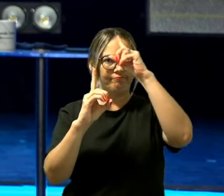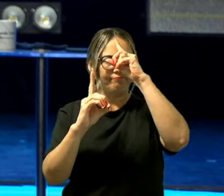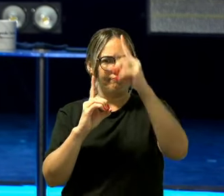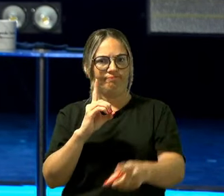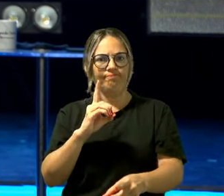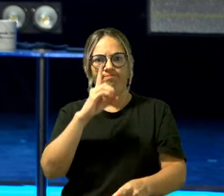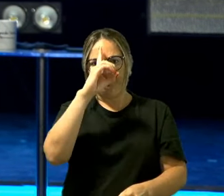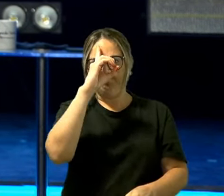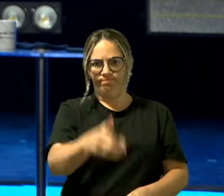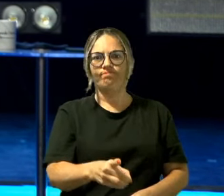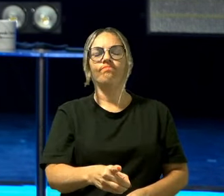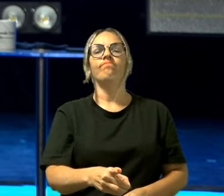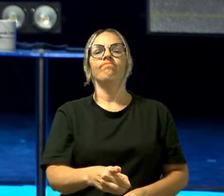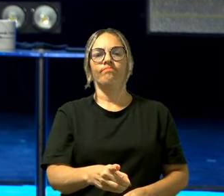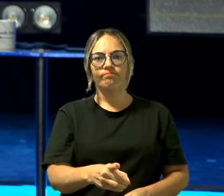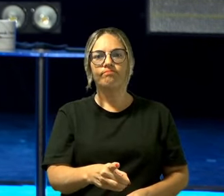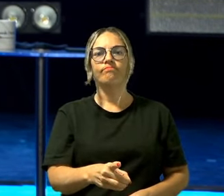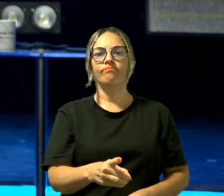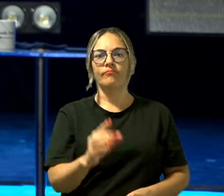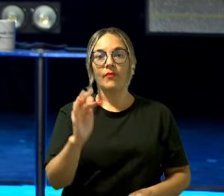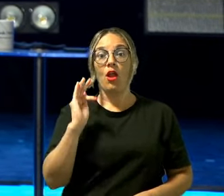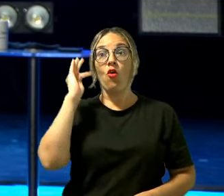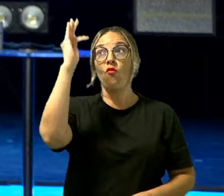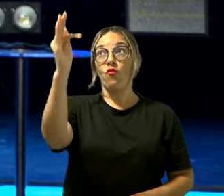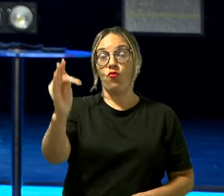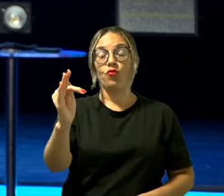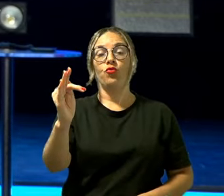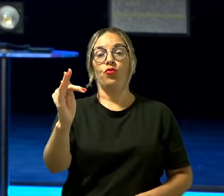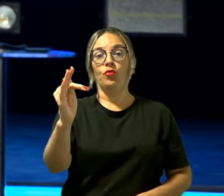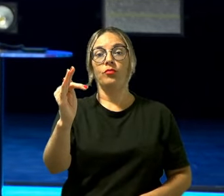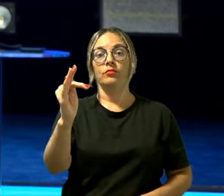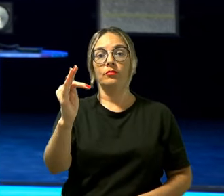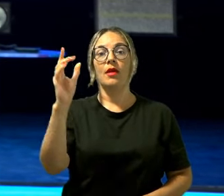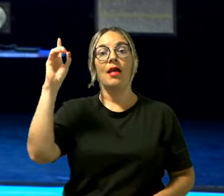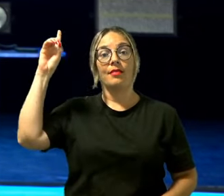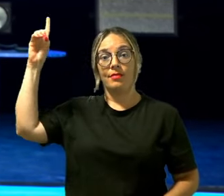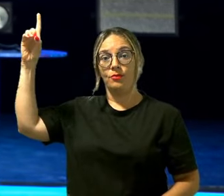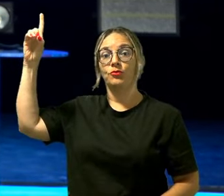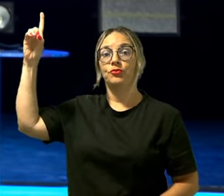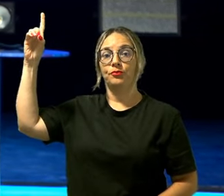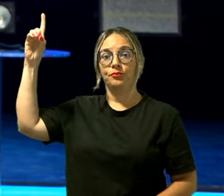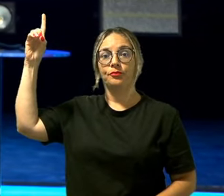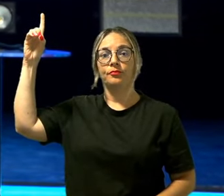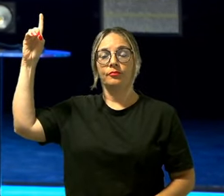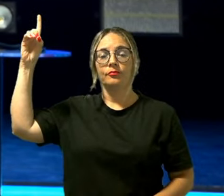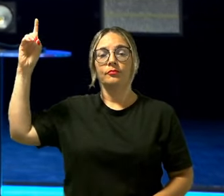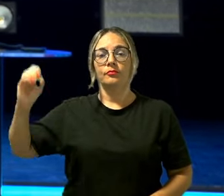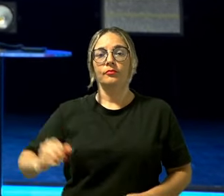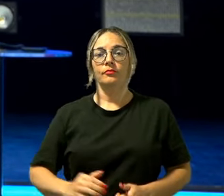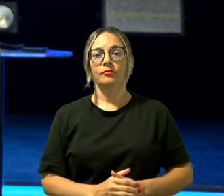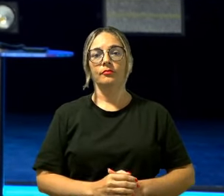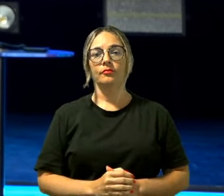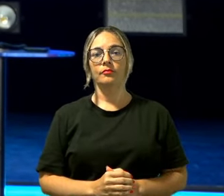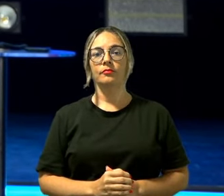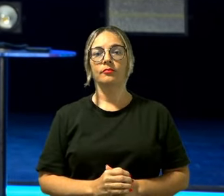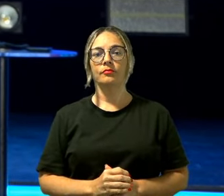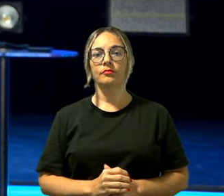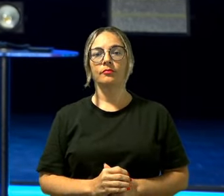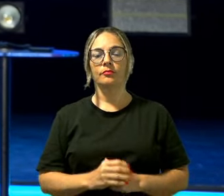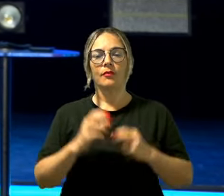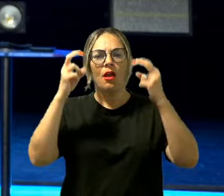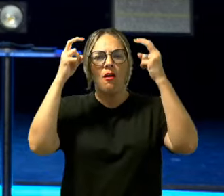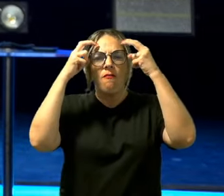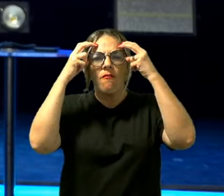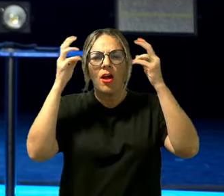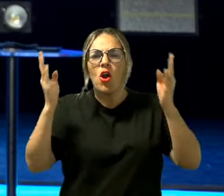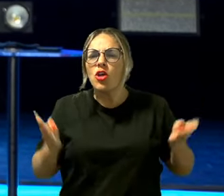quem determina o que você vai viver sou eu. Quem determina o que você vai viver sou eu. Os faraós de hoje